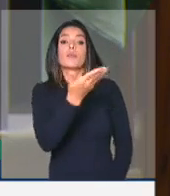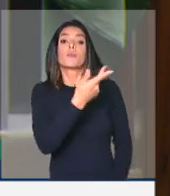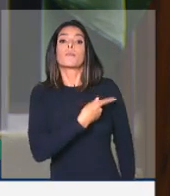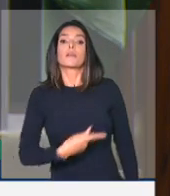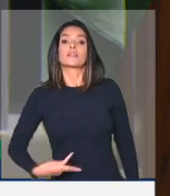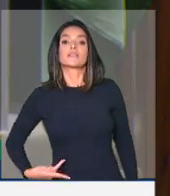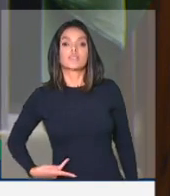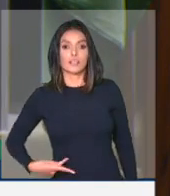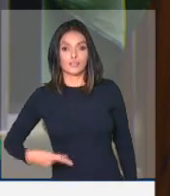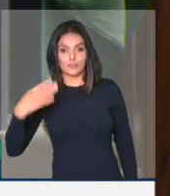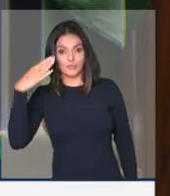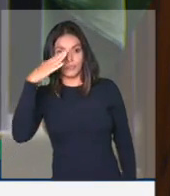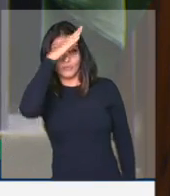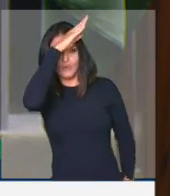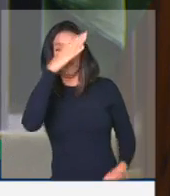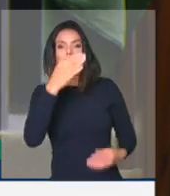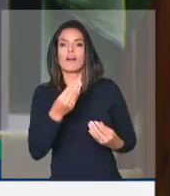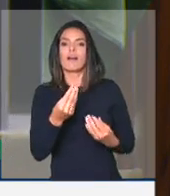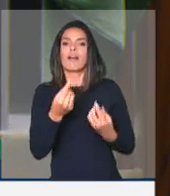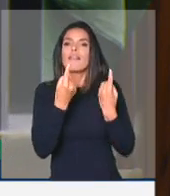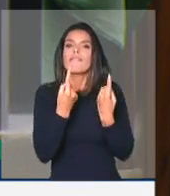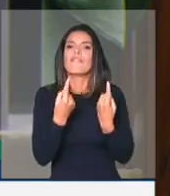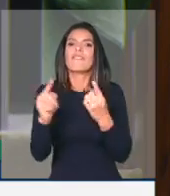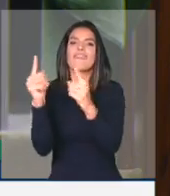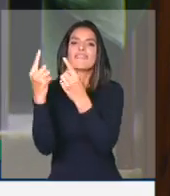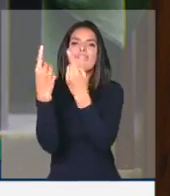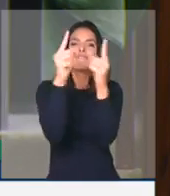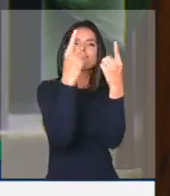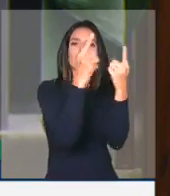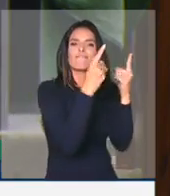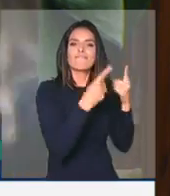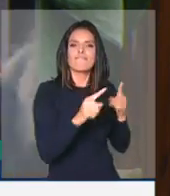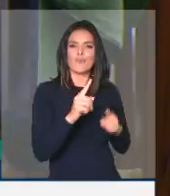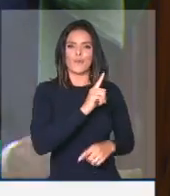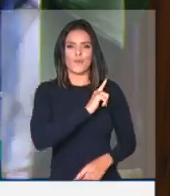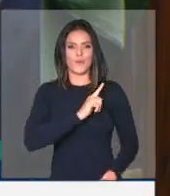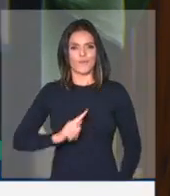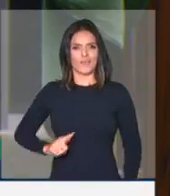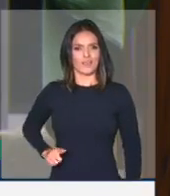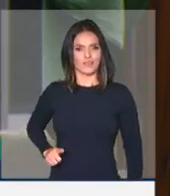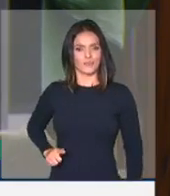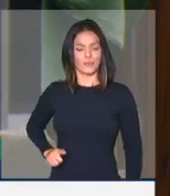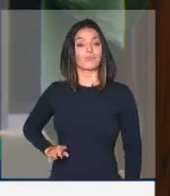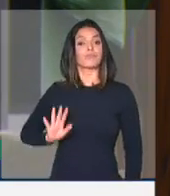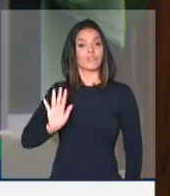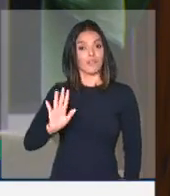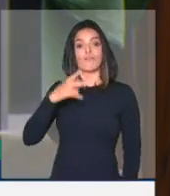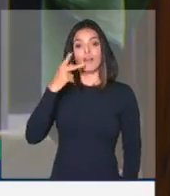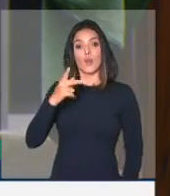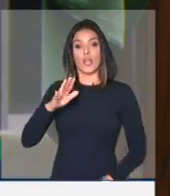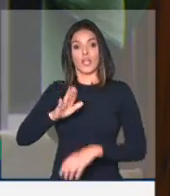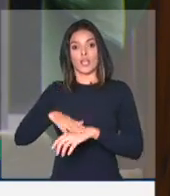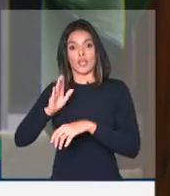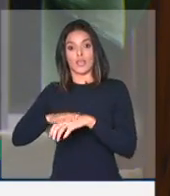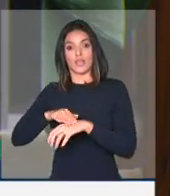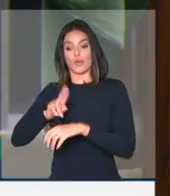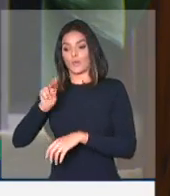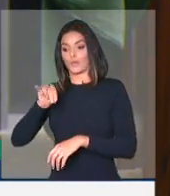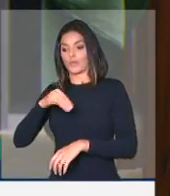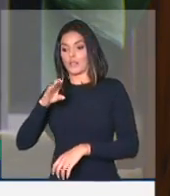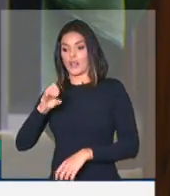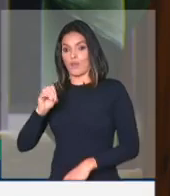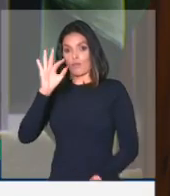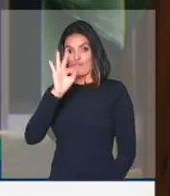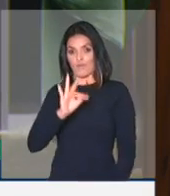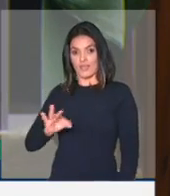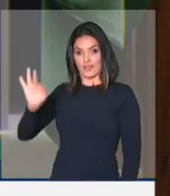desafio aos governadores dos estados, dizendo que ele zeraria os